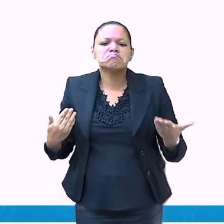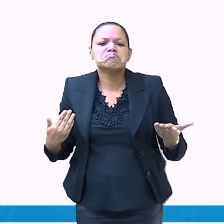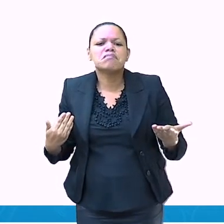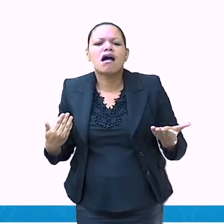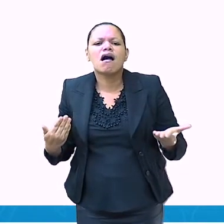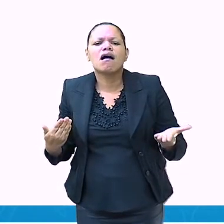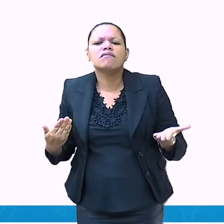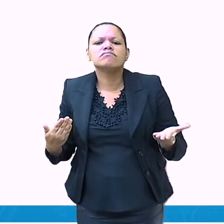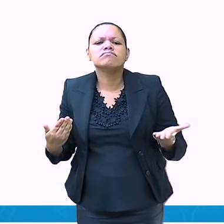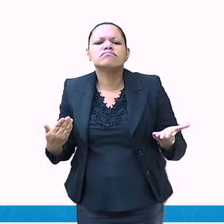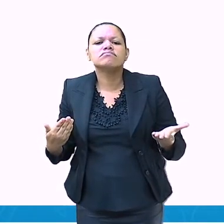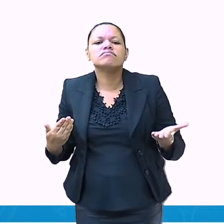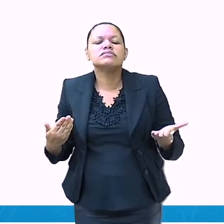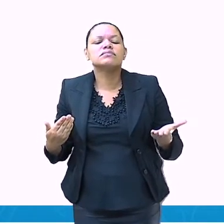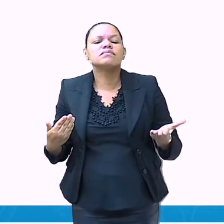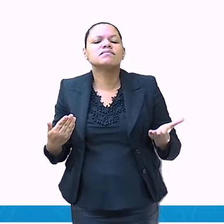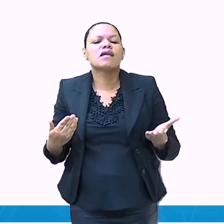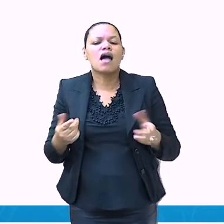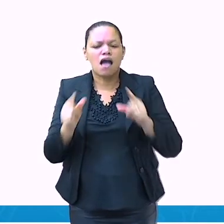was...